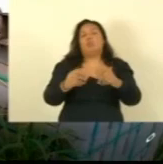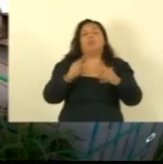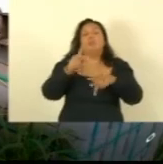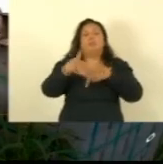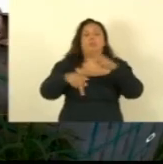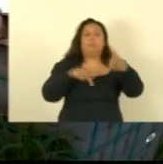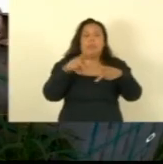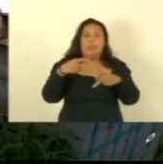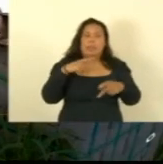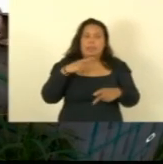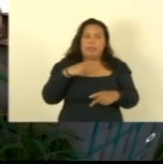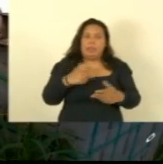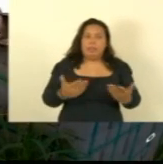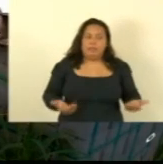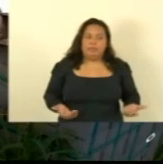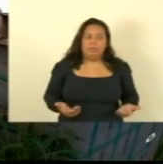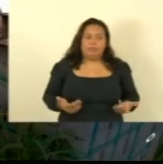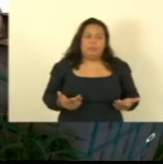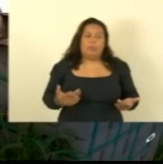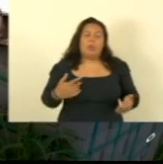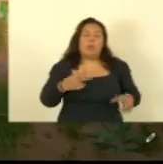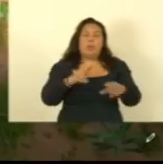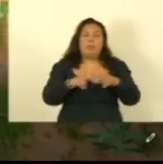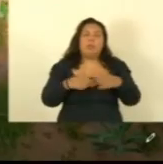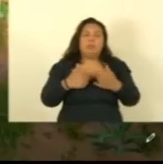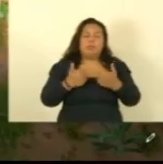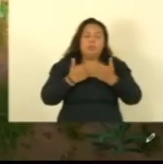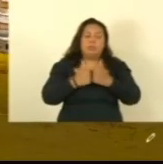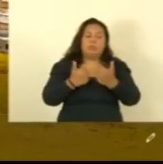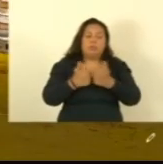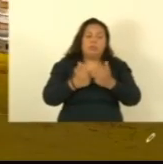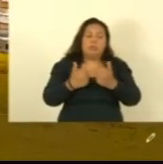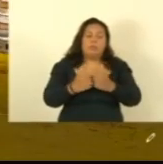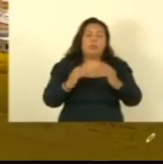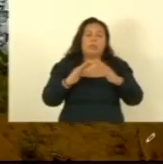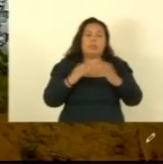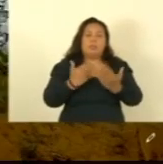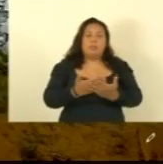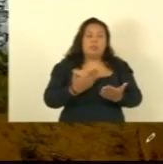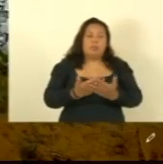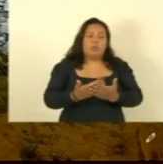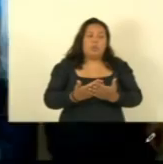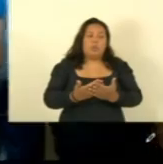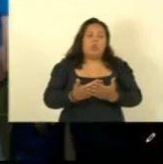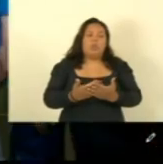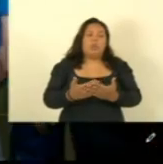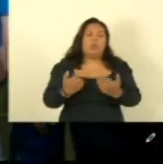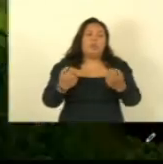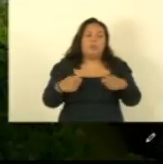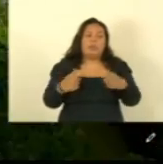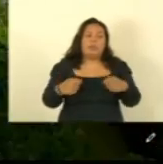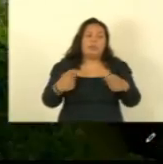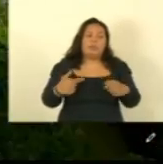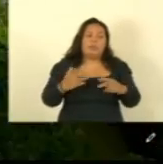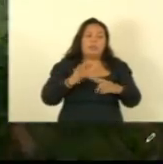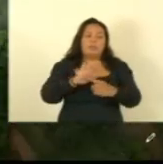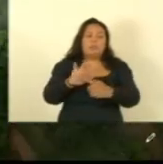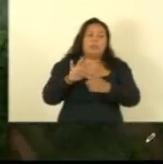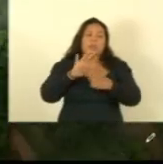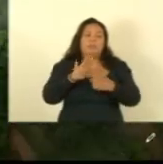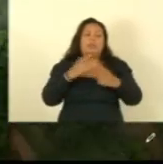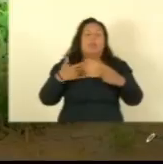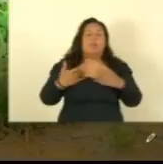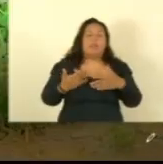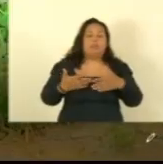população estão correndo quando os ônibus escolares do município precisam passar pela